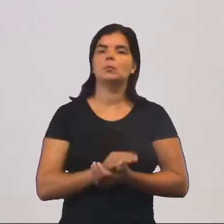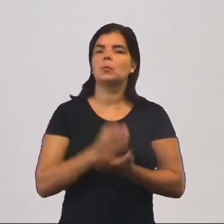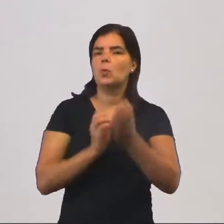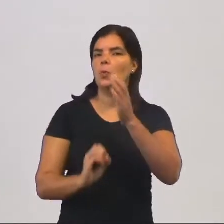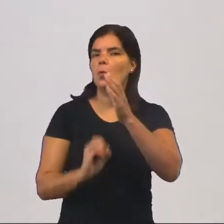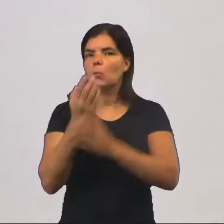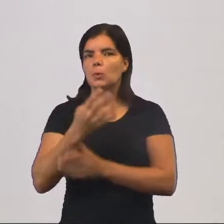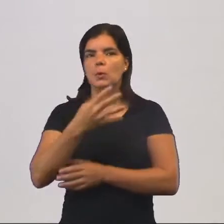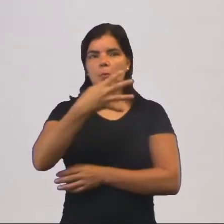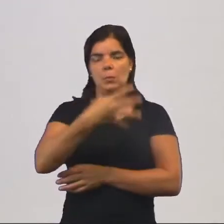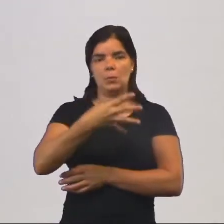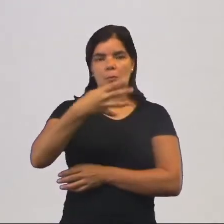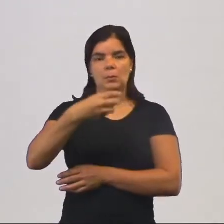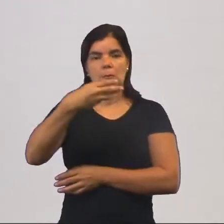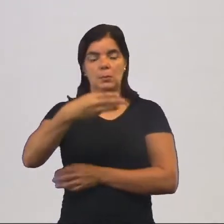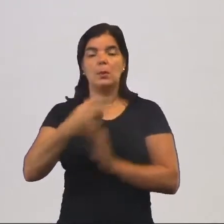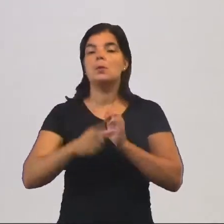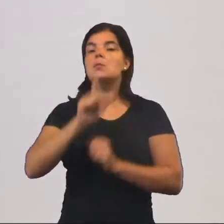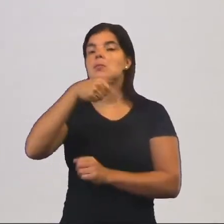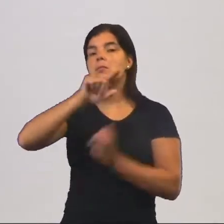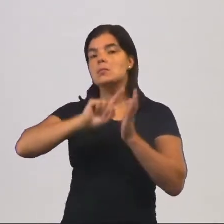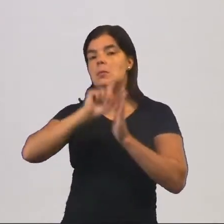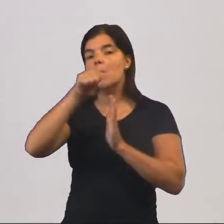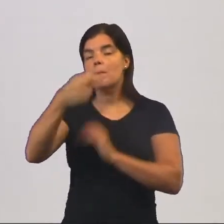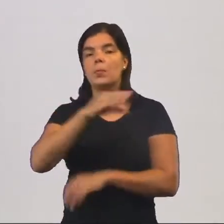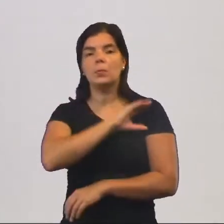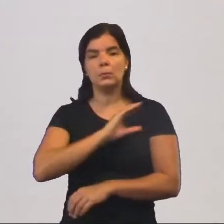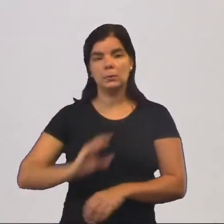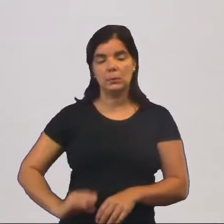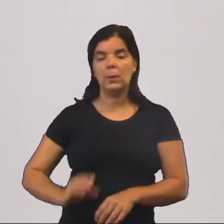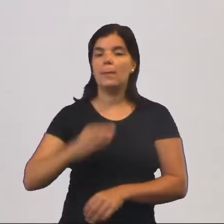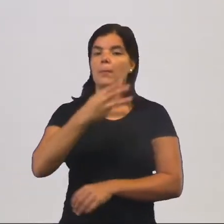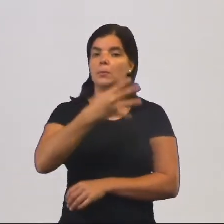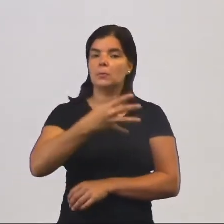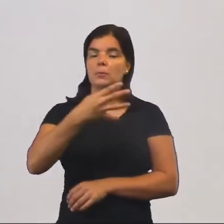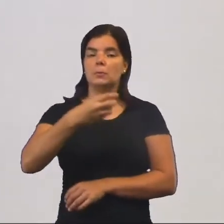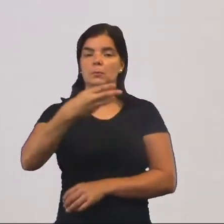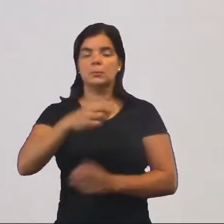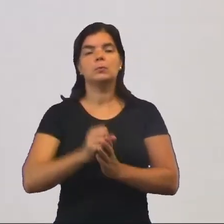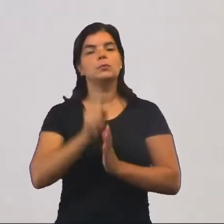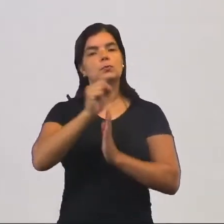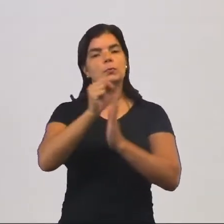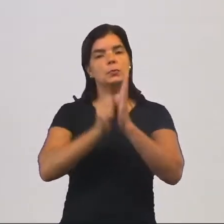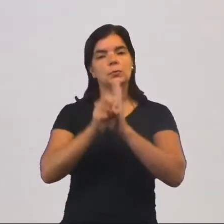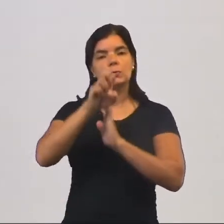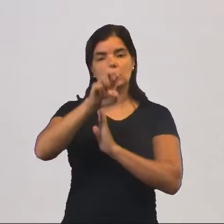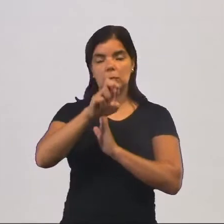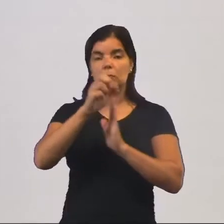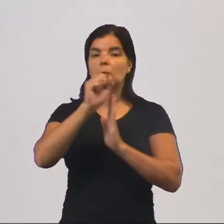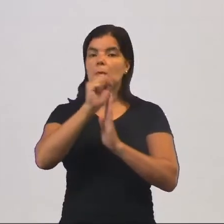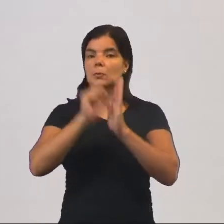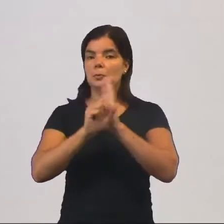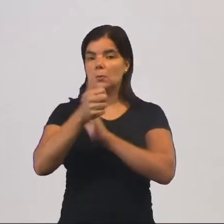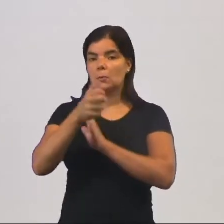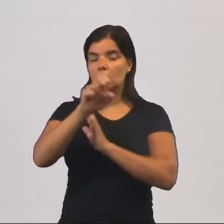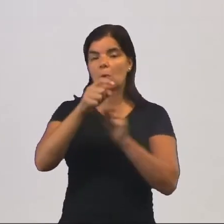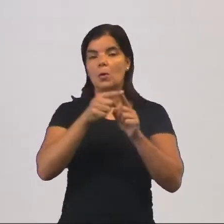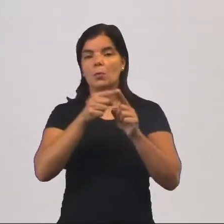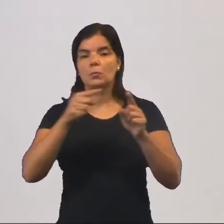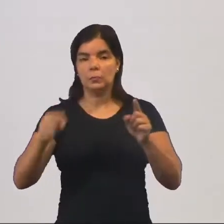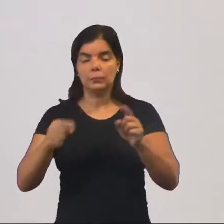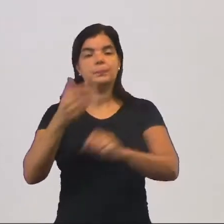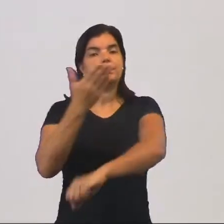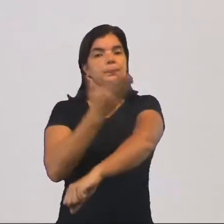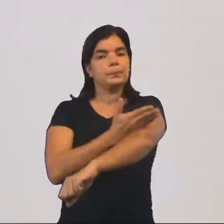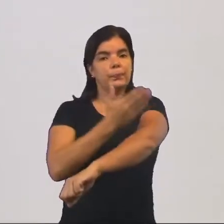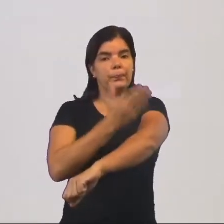começou em 476 d.C. até 1453. Então, do século V até o século XV é o período aí da